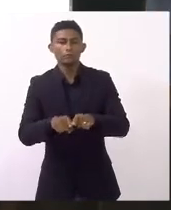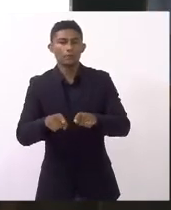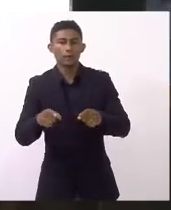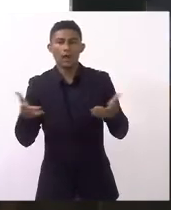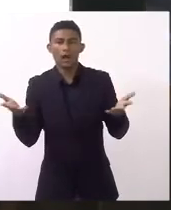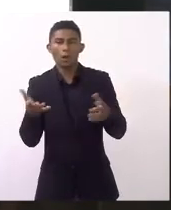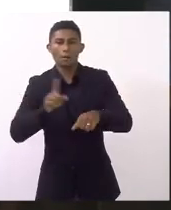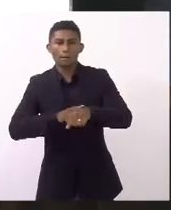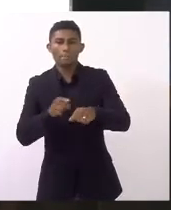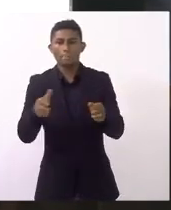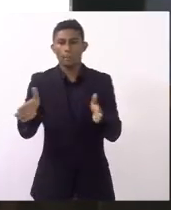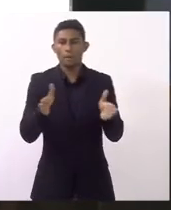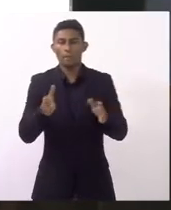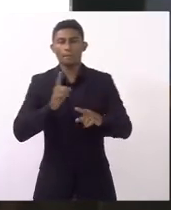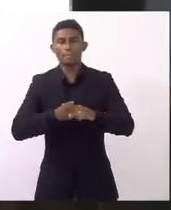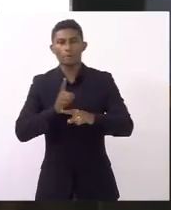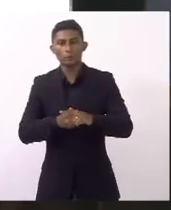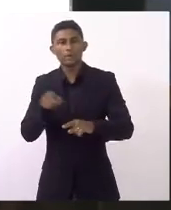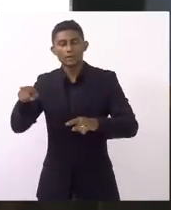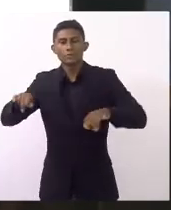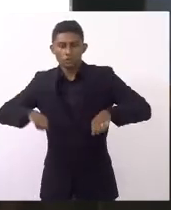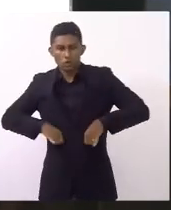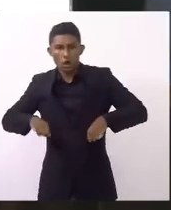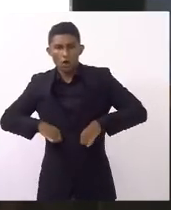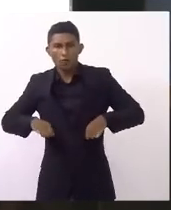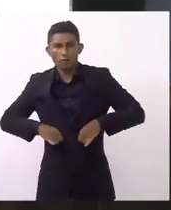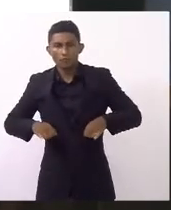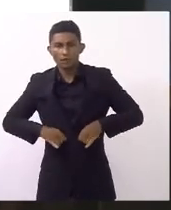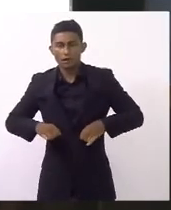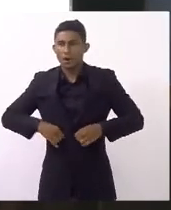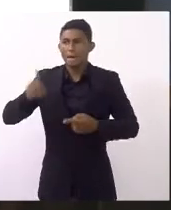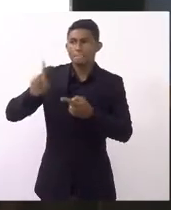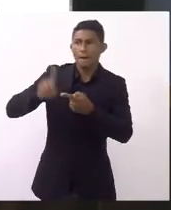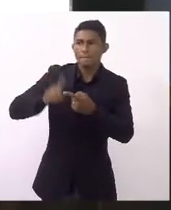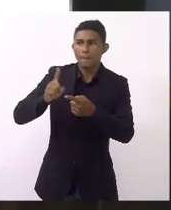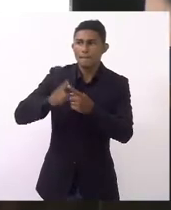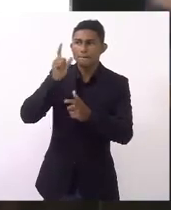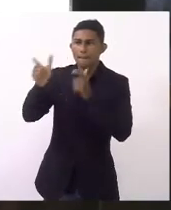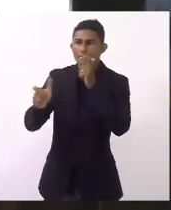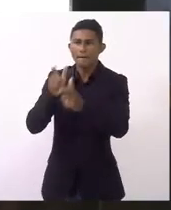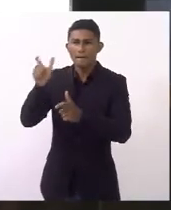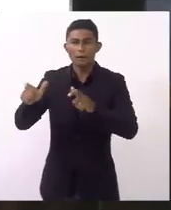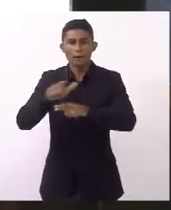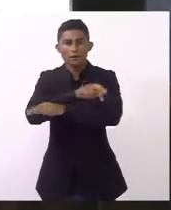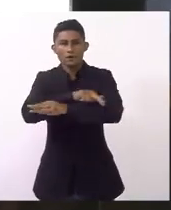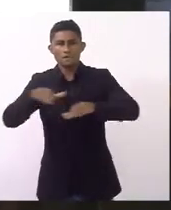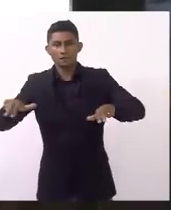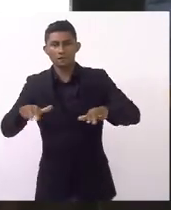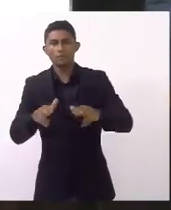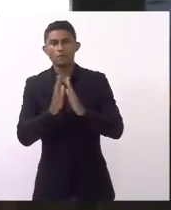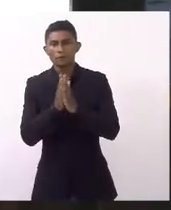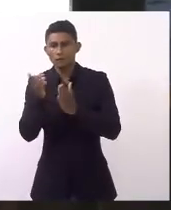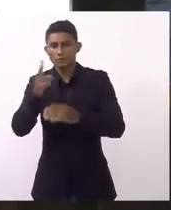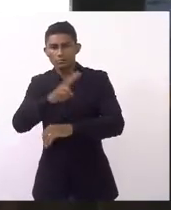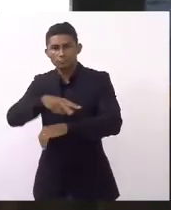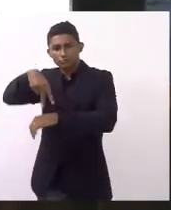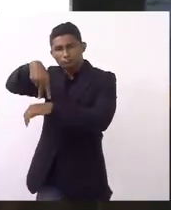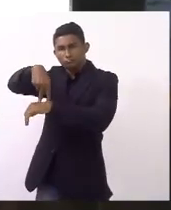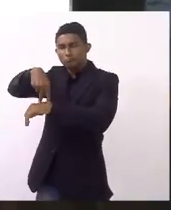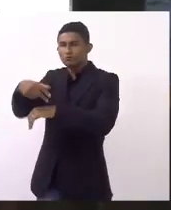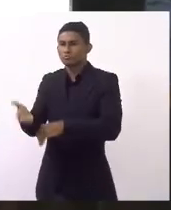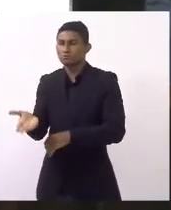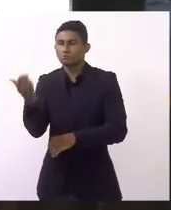nesse momento ele sofre uma série de ameaças diante do que foi Marcos por favor levante